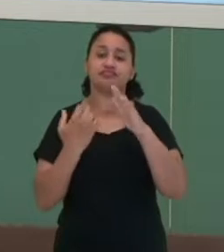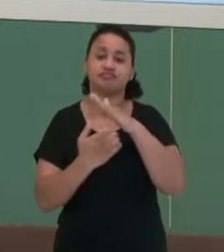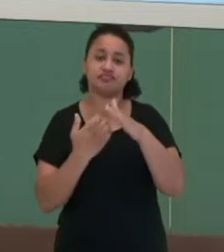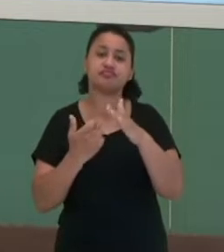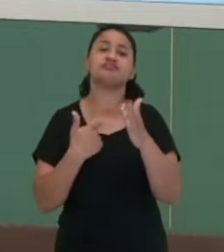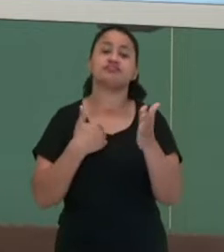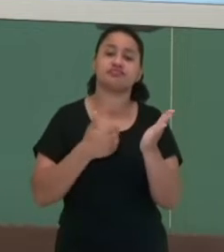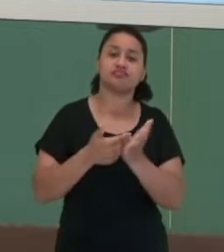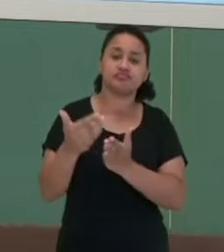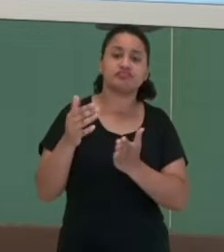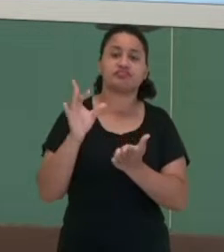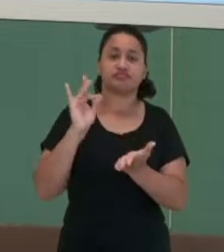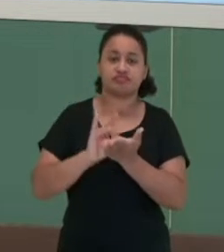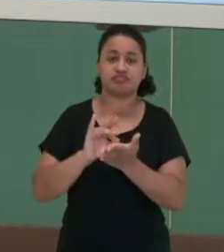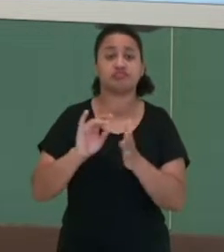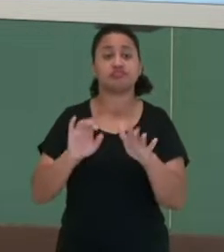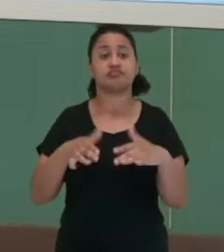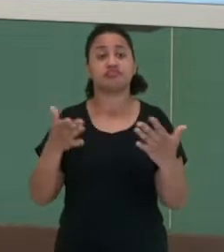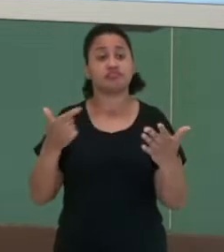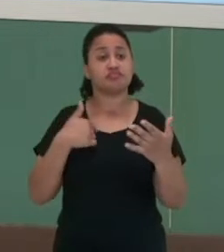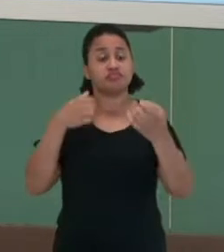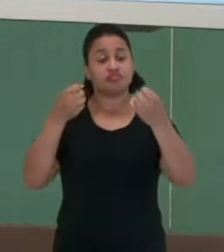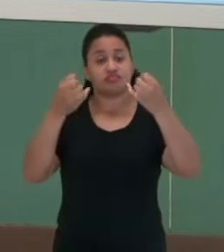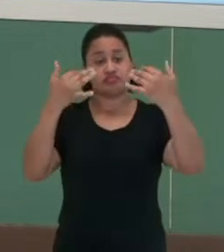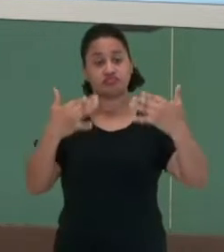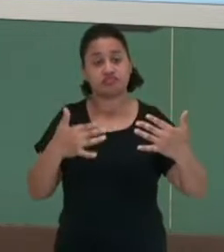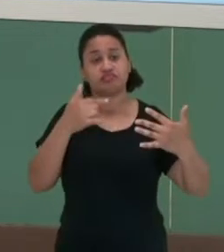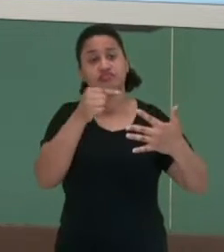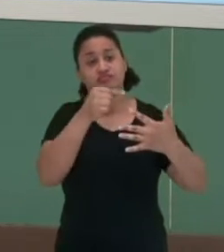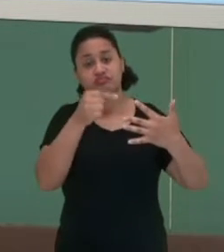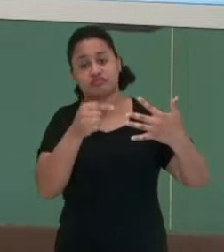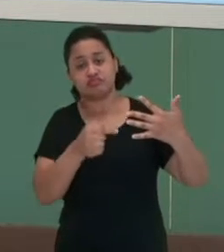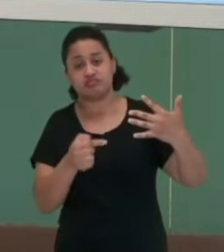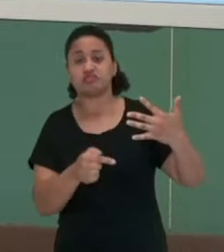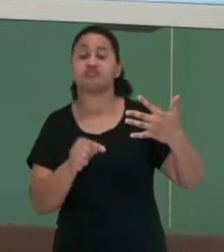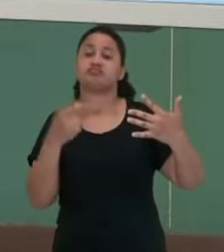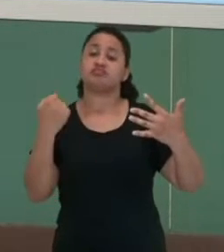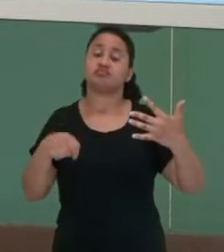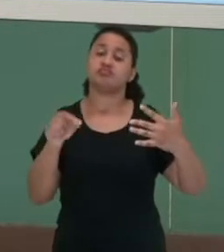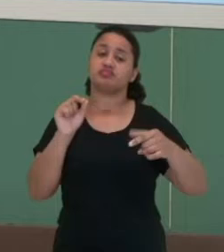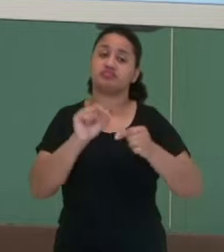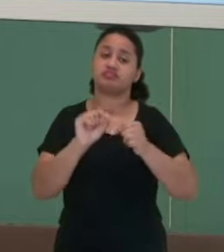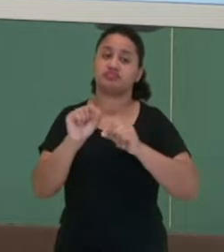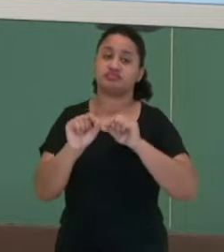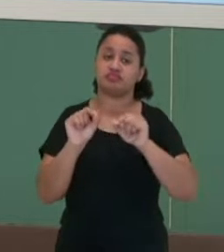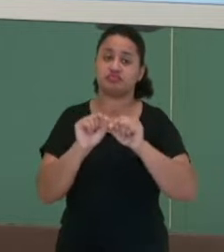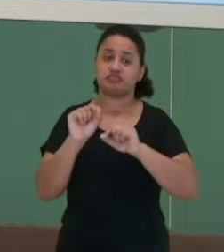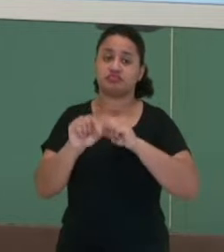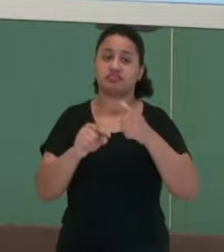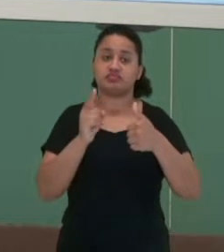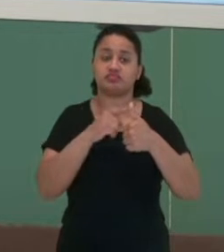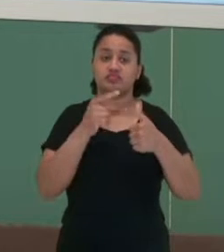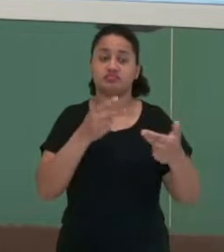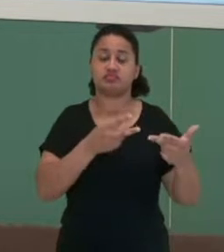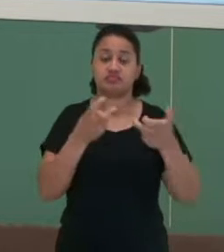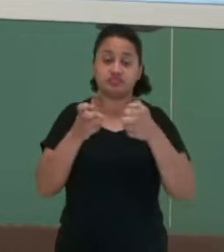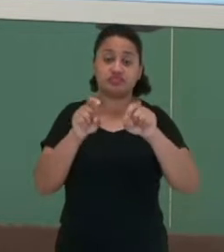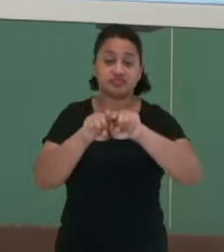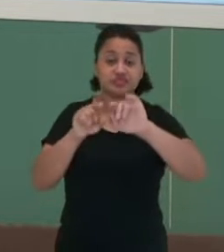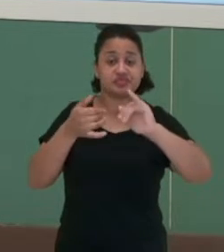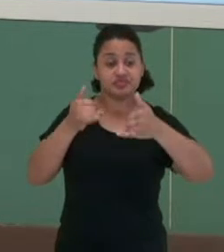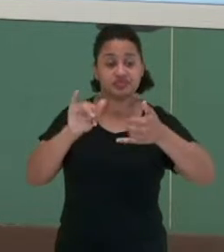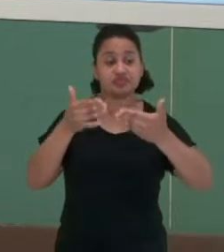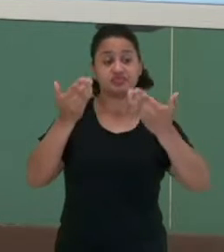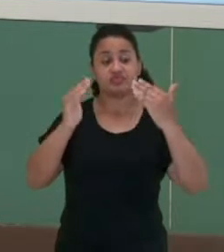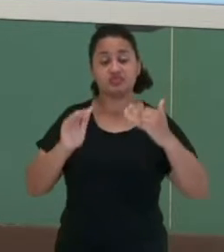Então nós vamos comentar a respeito disso, as etapas que ele vai ter que levar, identificar e avaliar